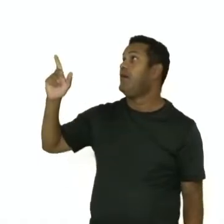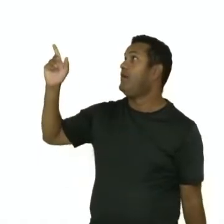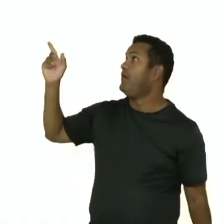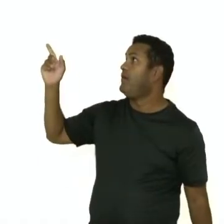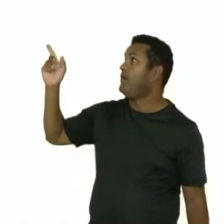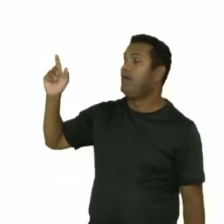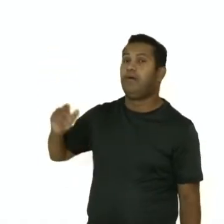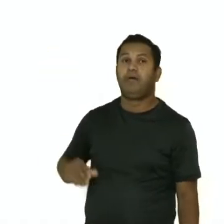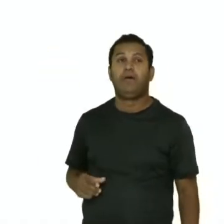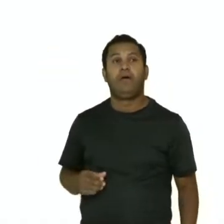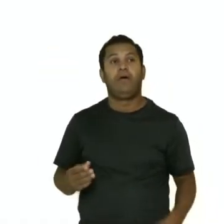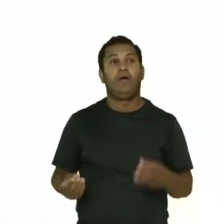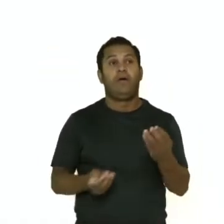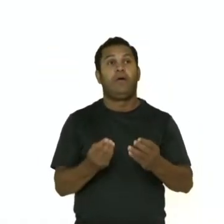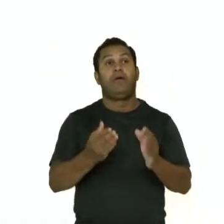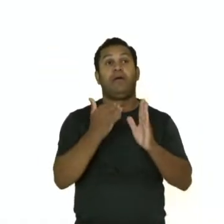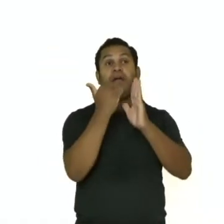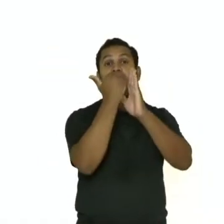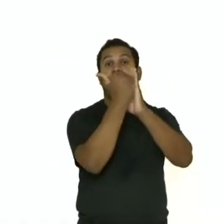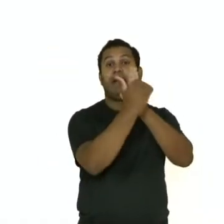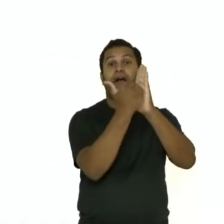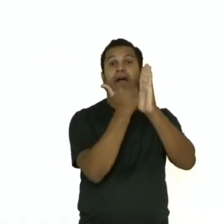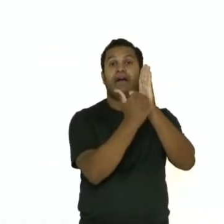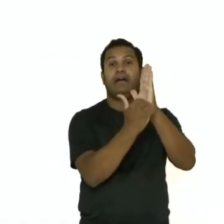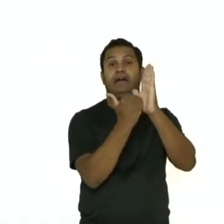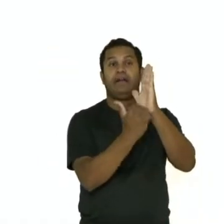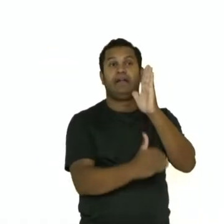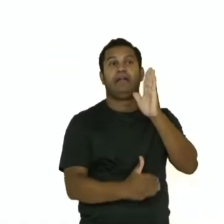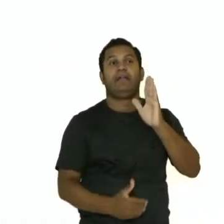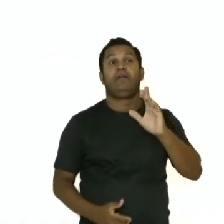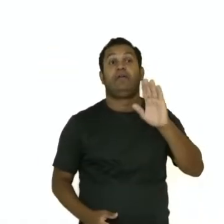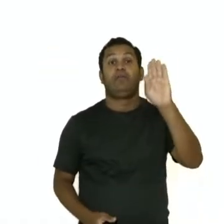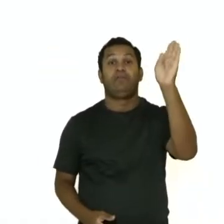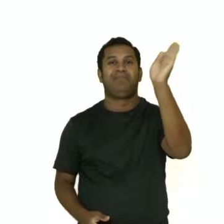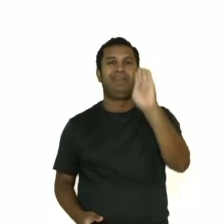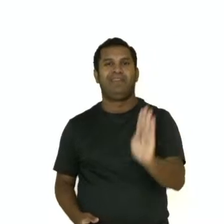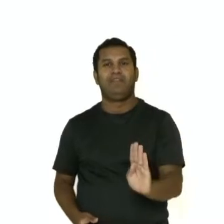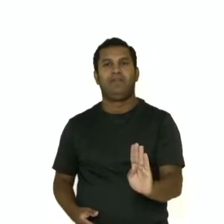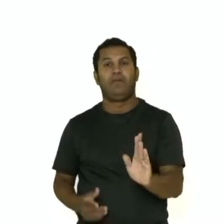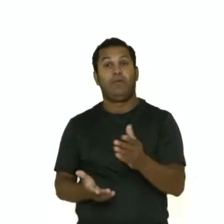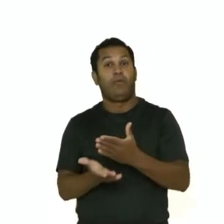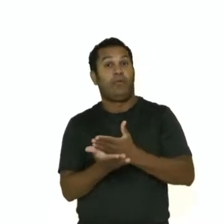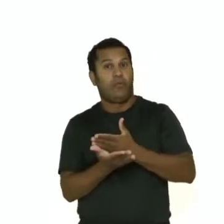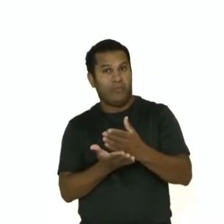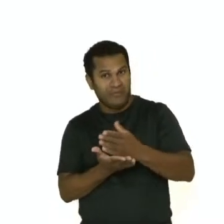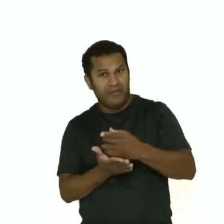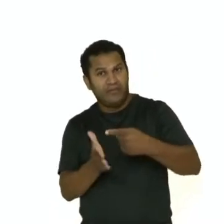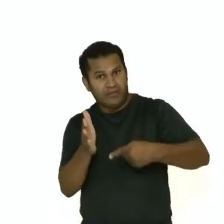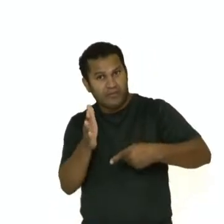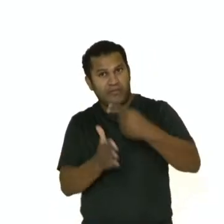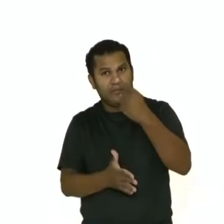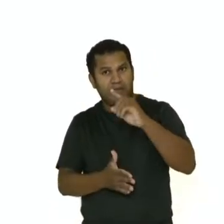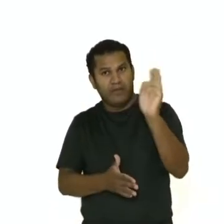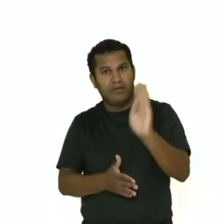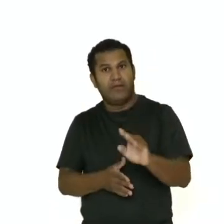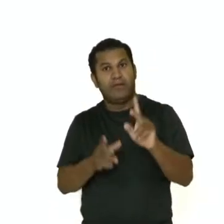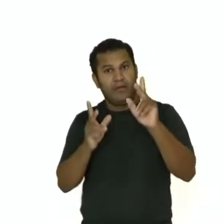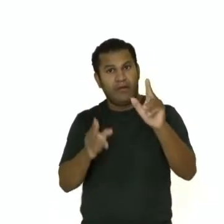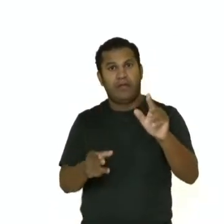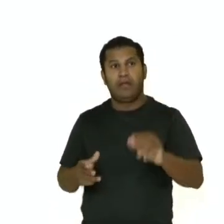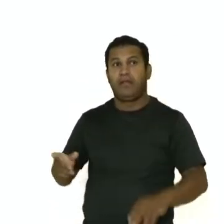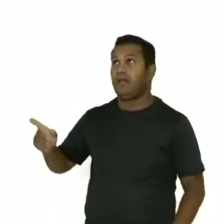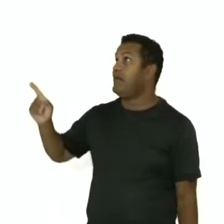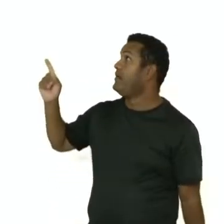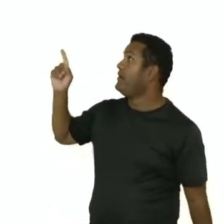Então esta era a porção chamada de Brasil, né, dos portugueses, lá no início da formação do